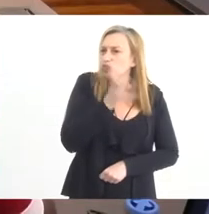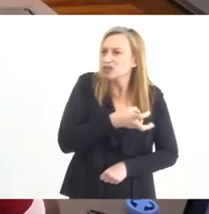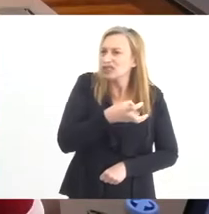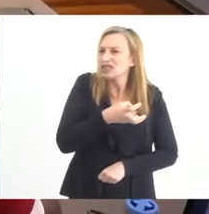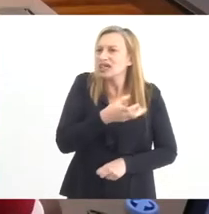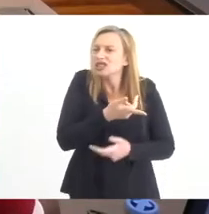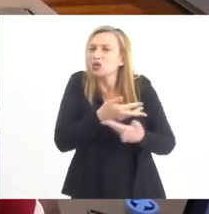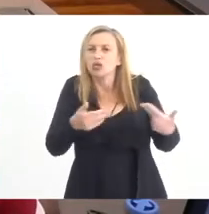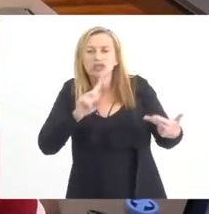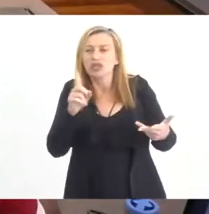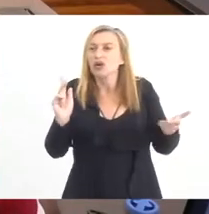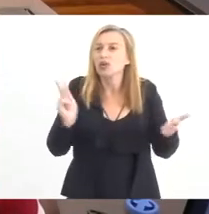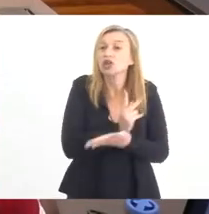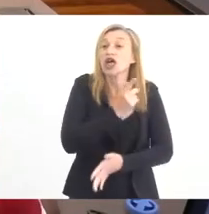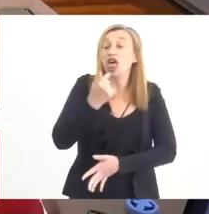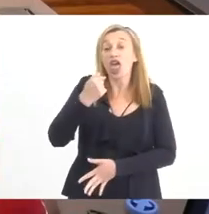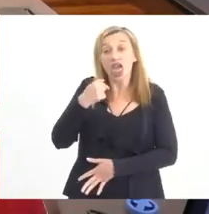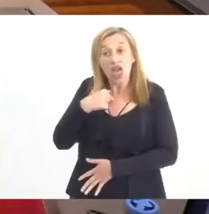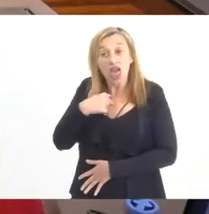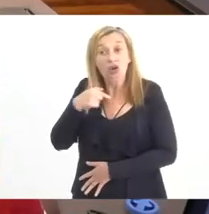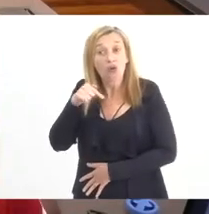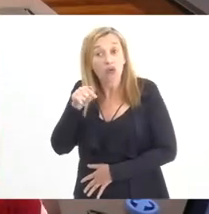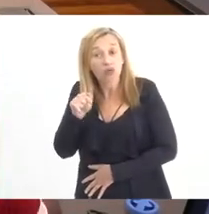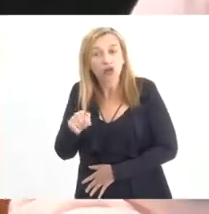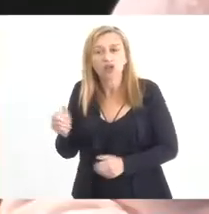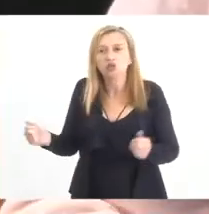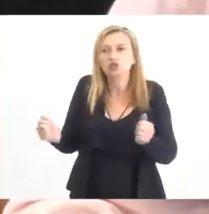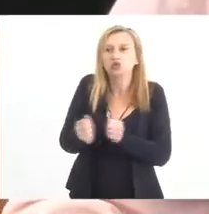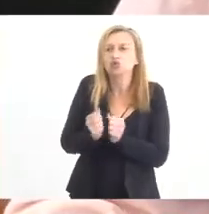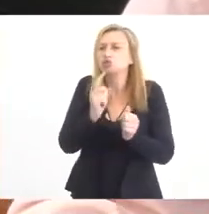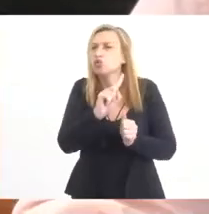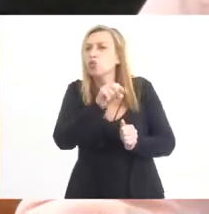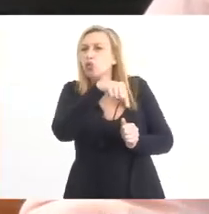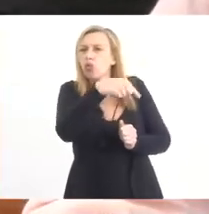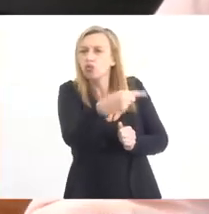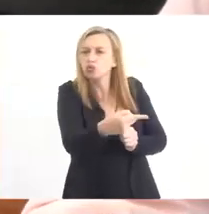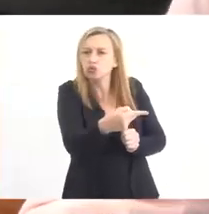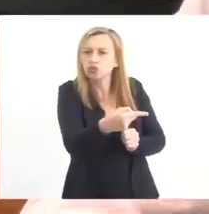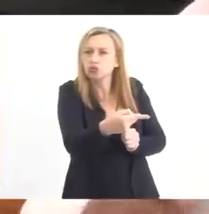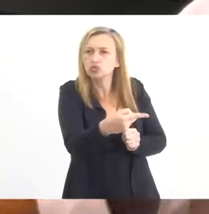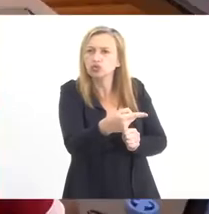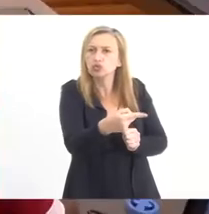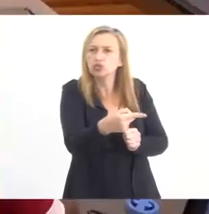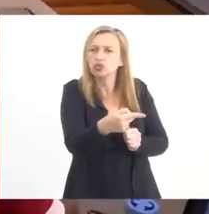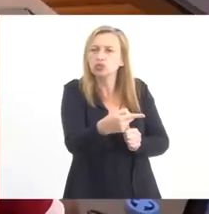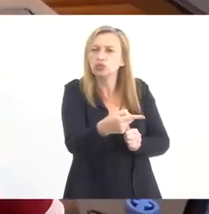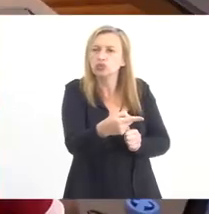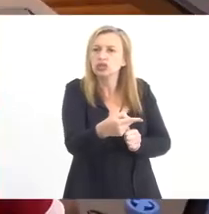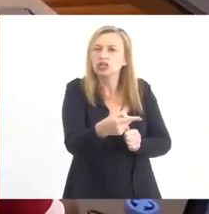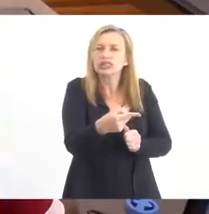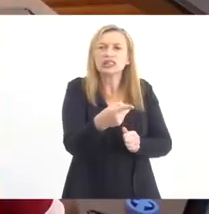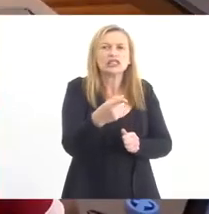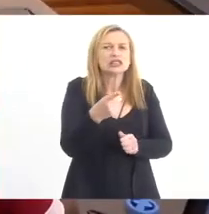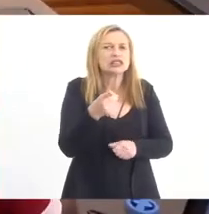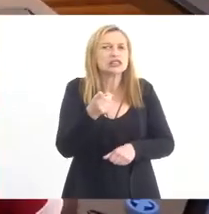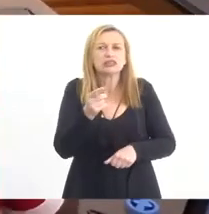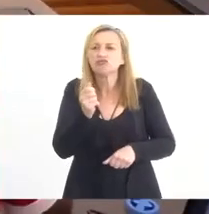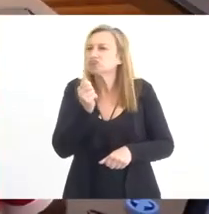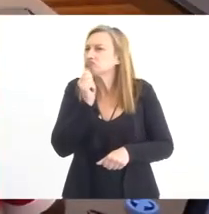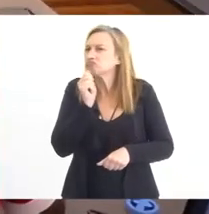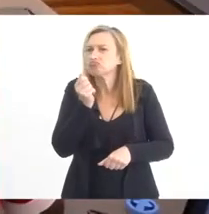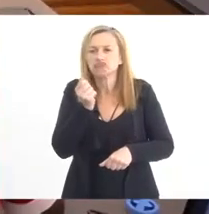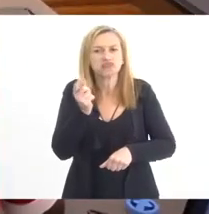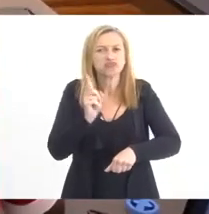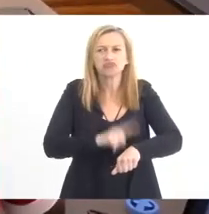não aconteceu, porque eu estava junto com outras ou com outros, e que hora nenhuma